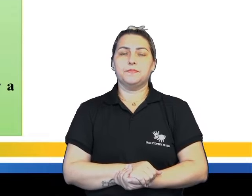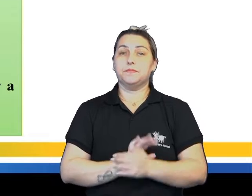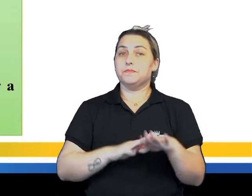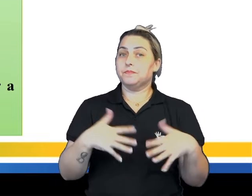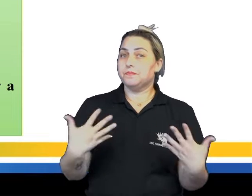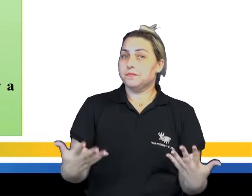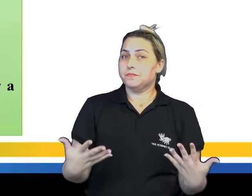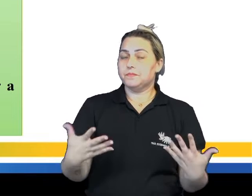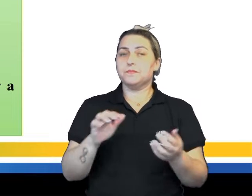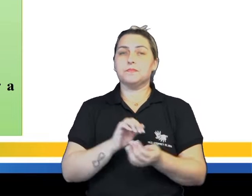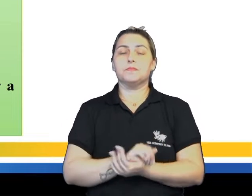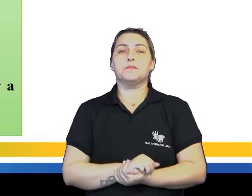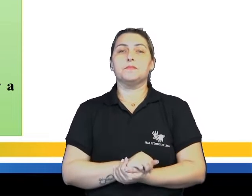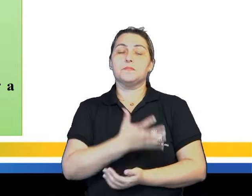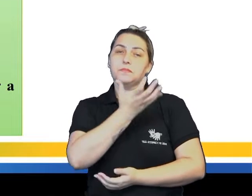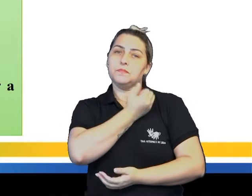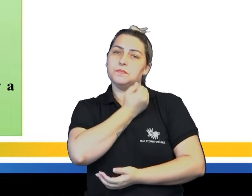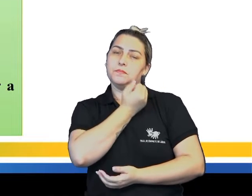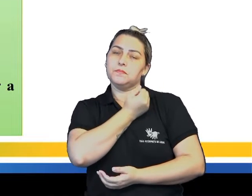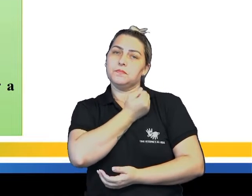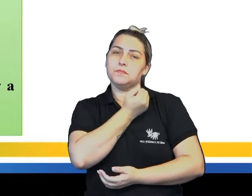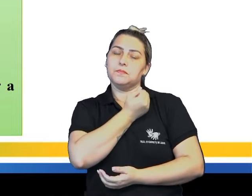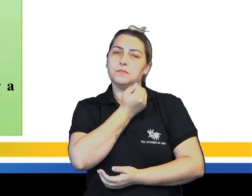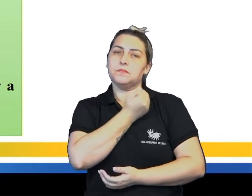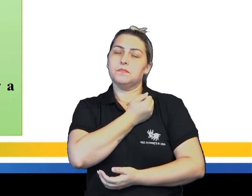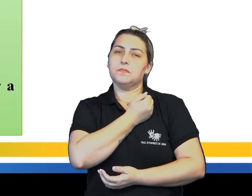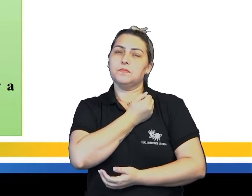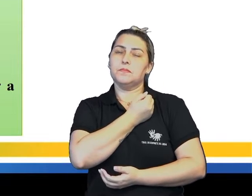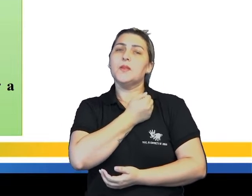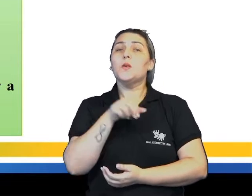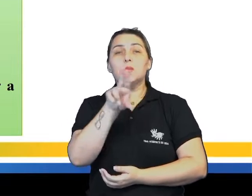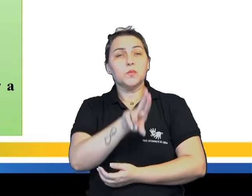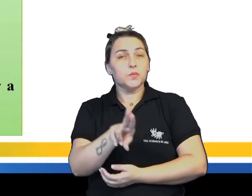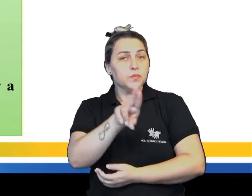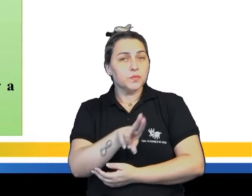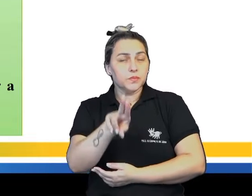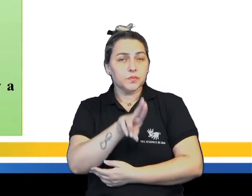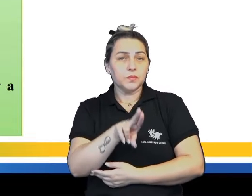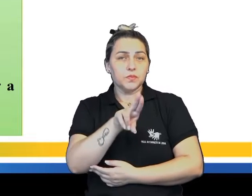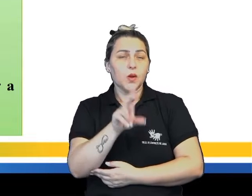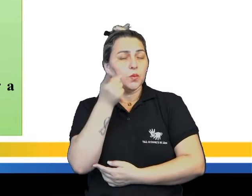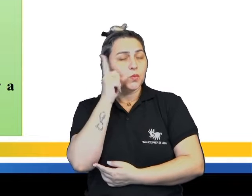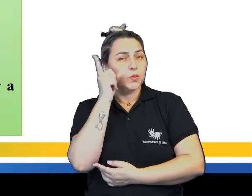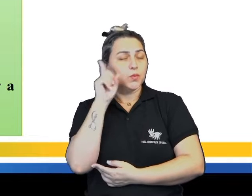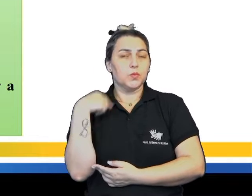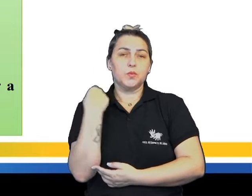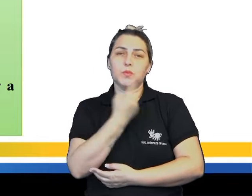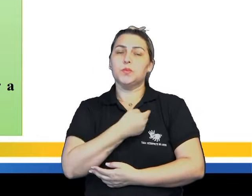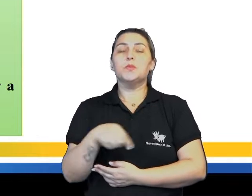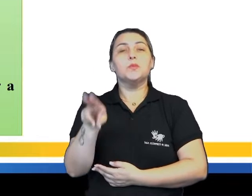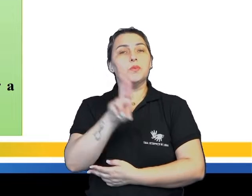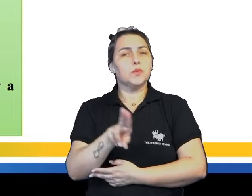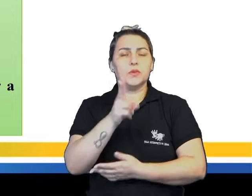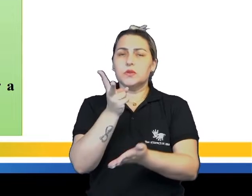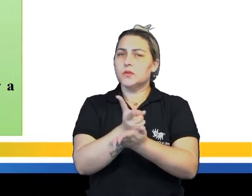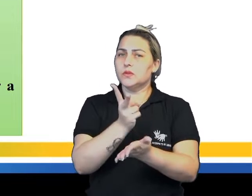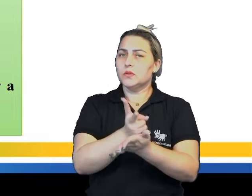Então, galerinha, os números, eles são muito usados, né? No nosso cotidiano, nós usamos